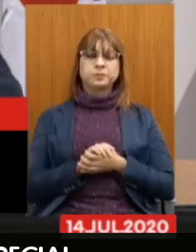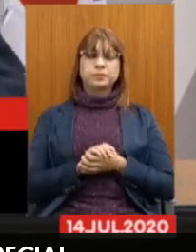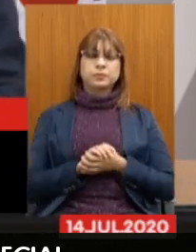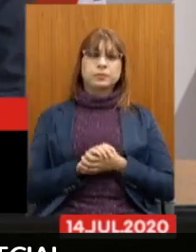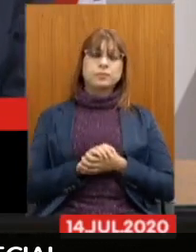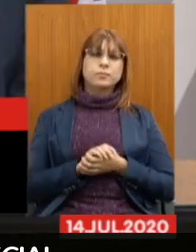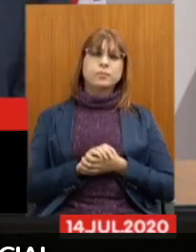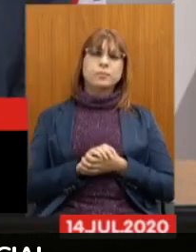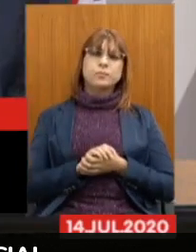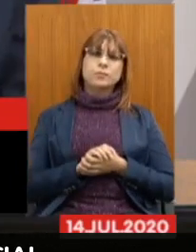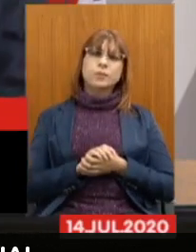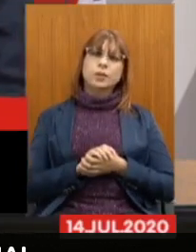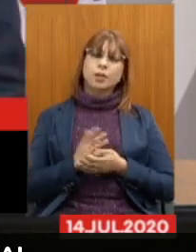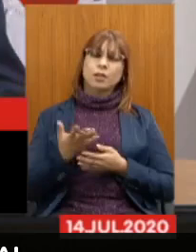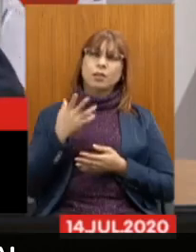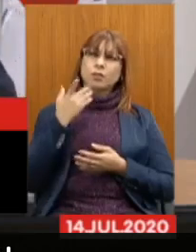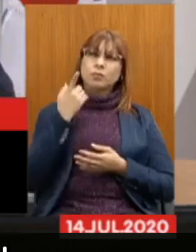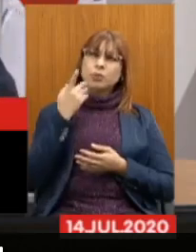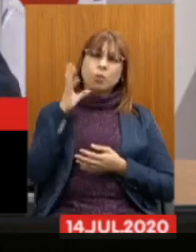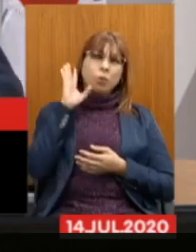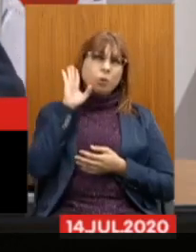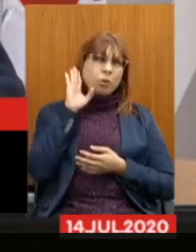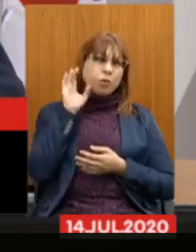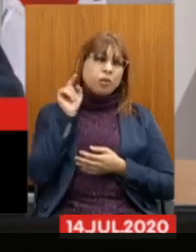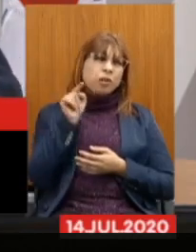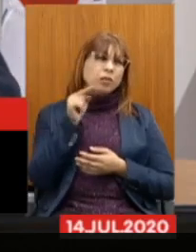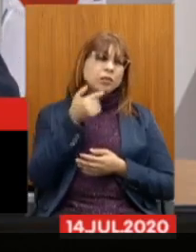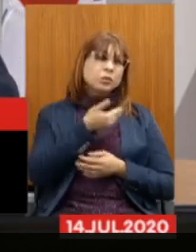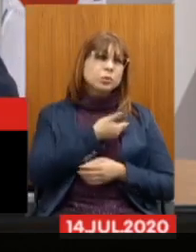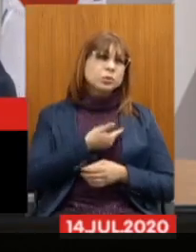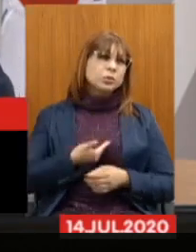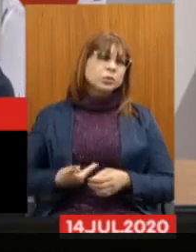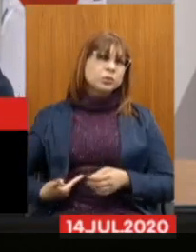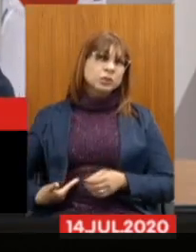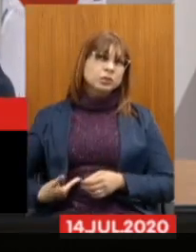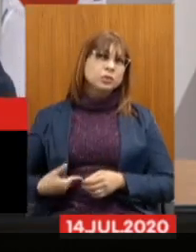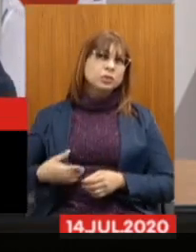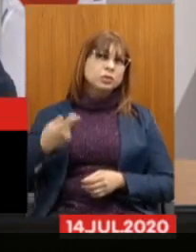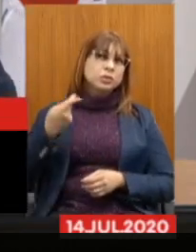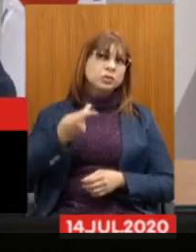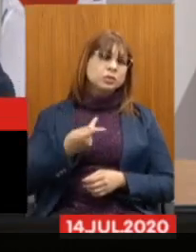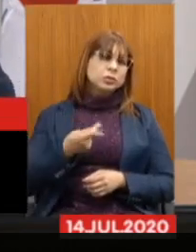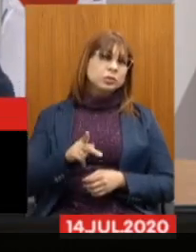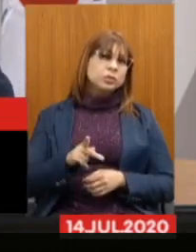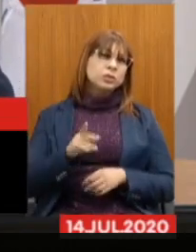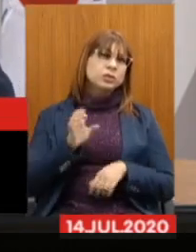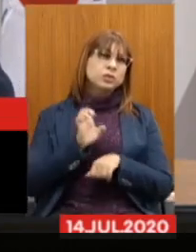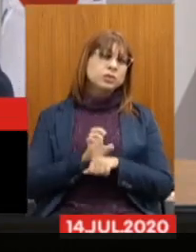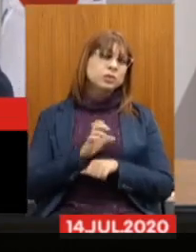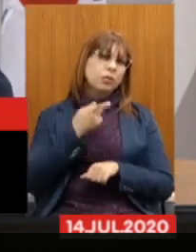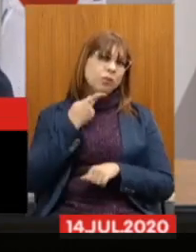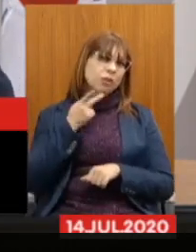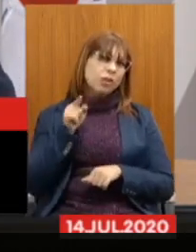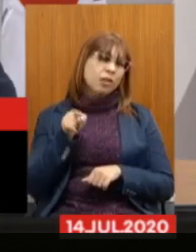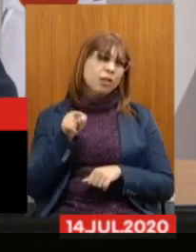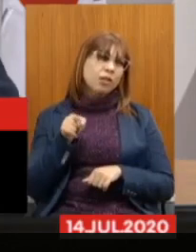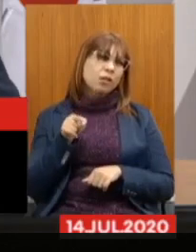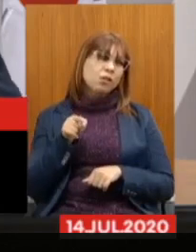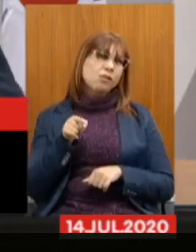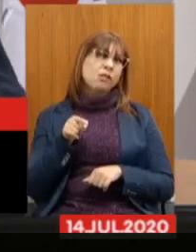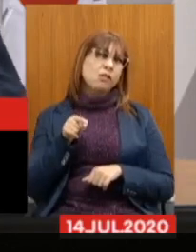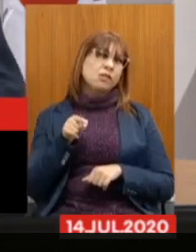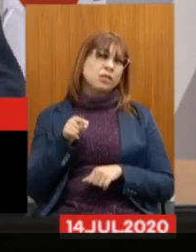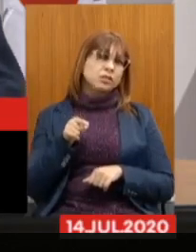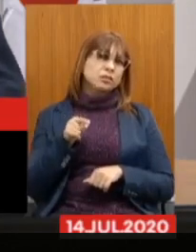ouvimos o governador do Estado dizer que o servidor público ganha muito